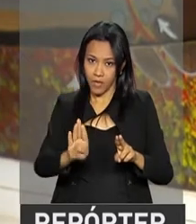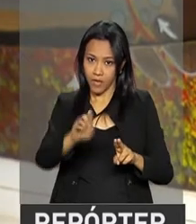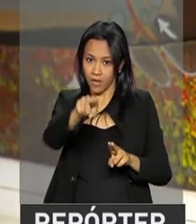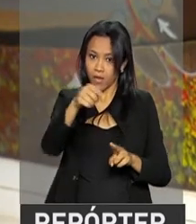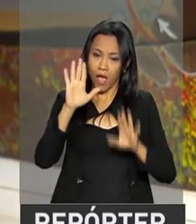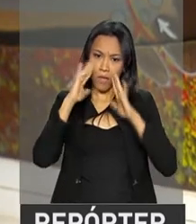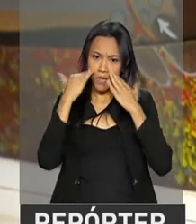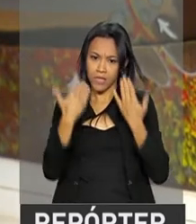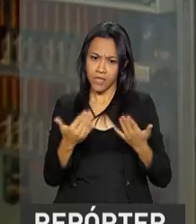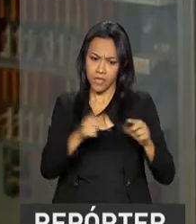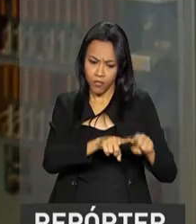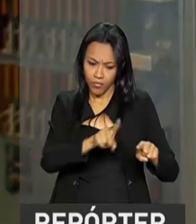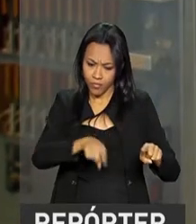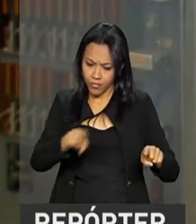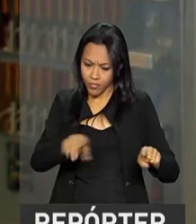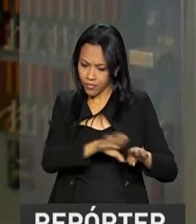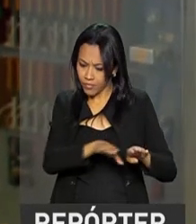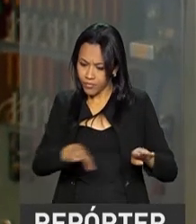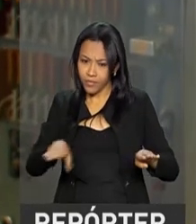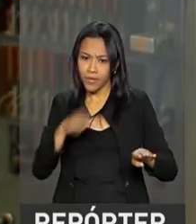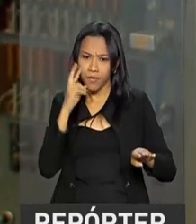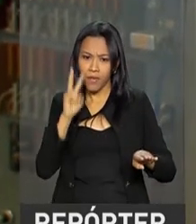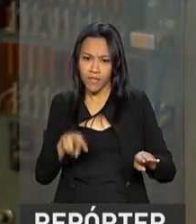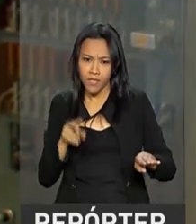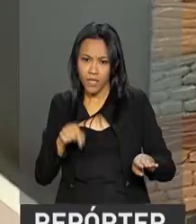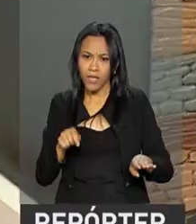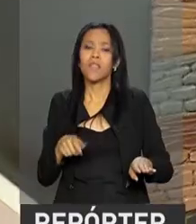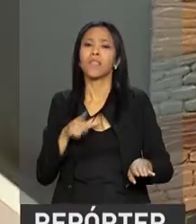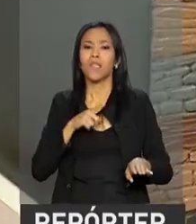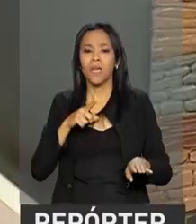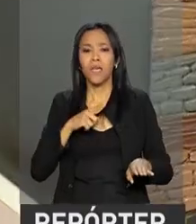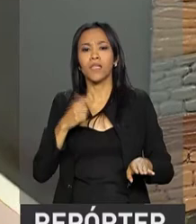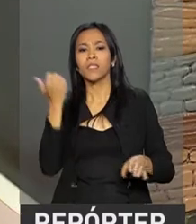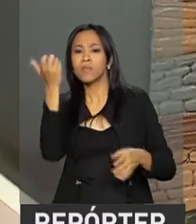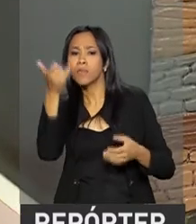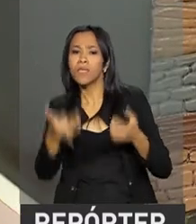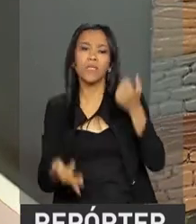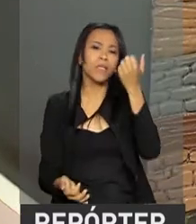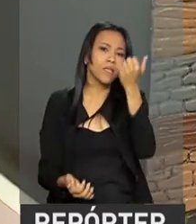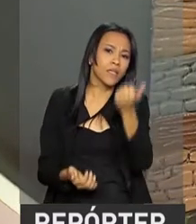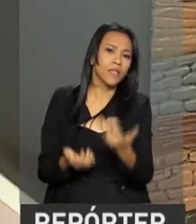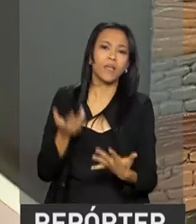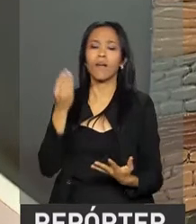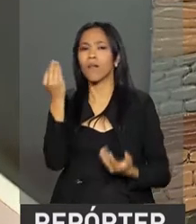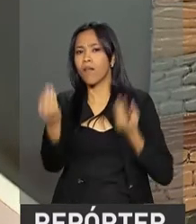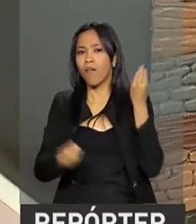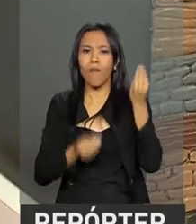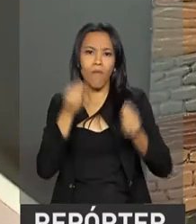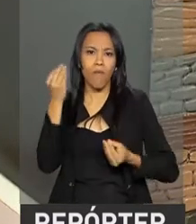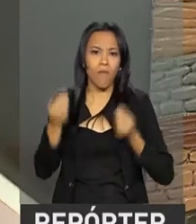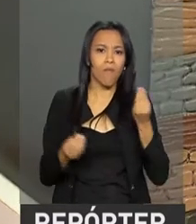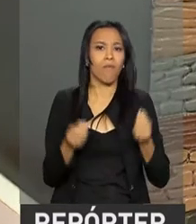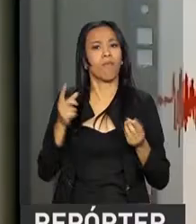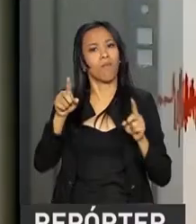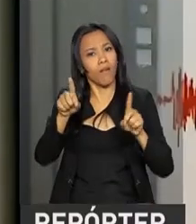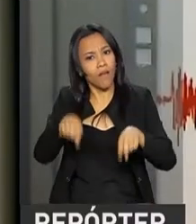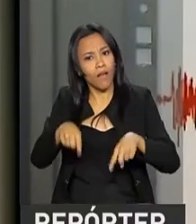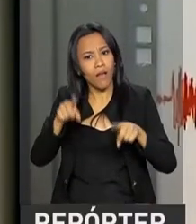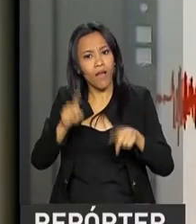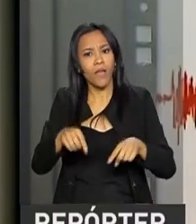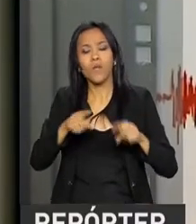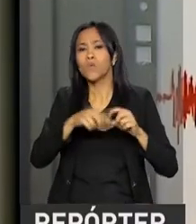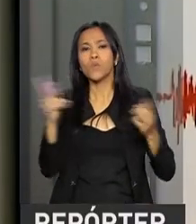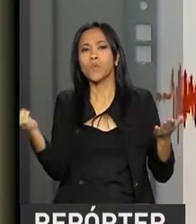Mostra de Sismologia. Com visitas guiadas, conta um pouco da história e de como são registrados